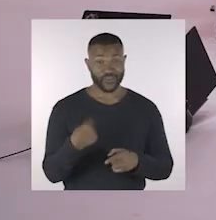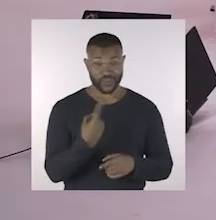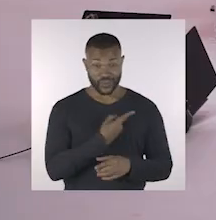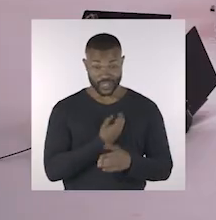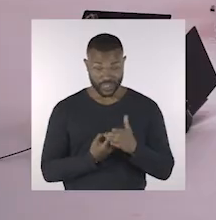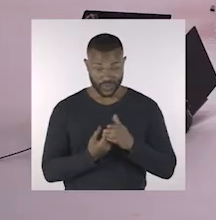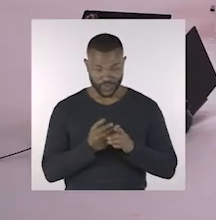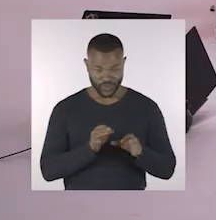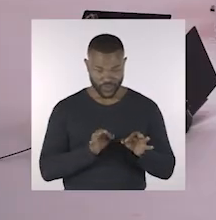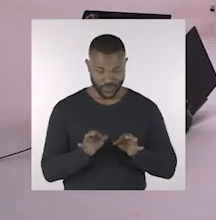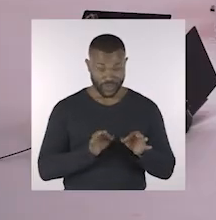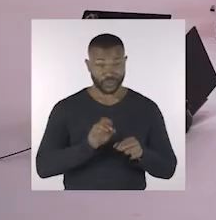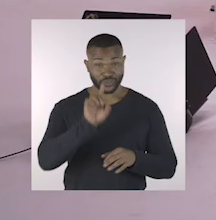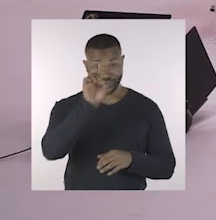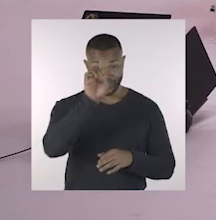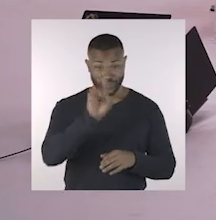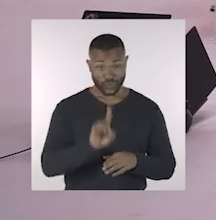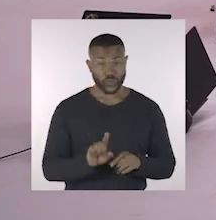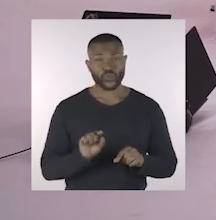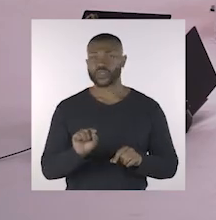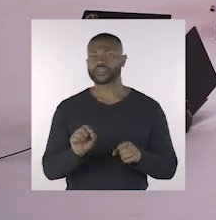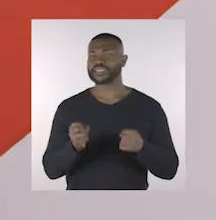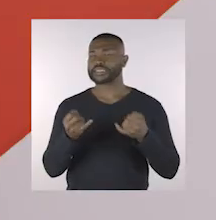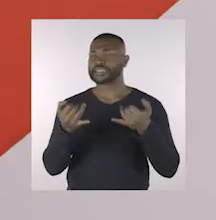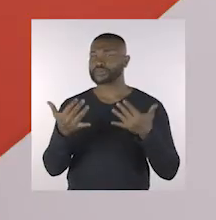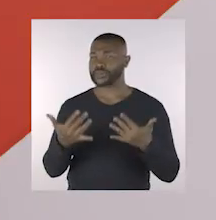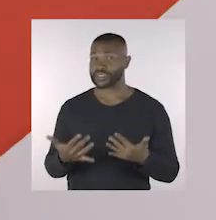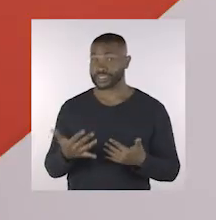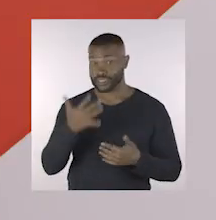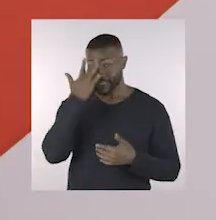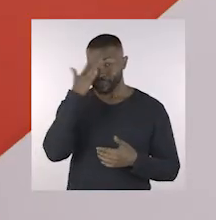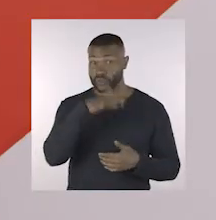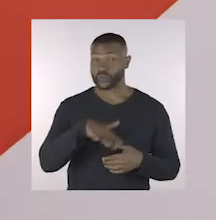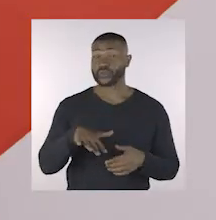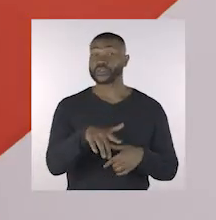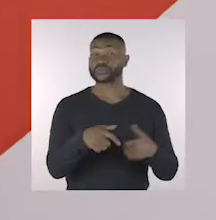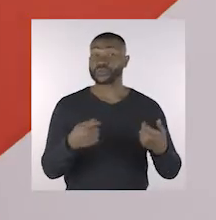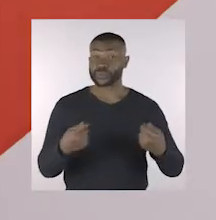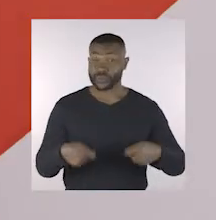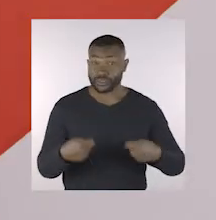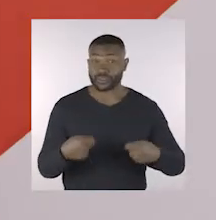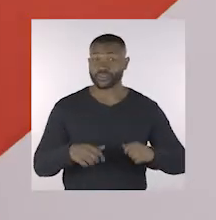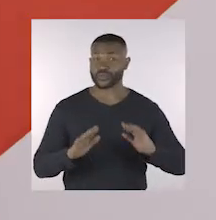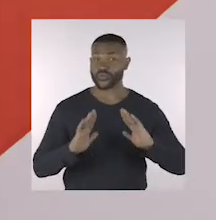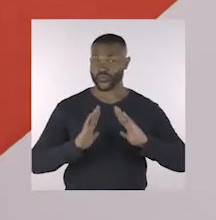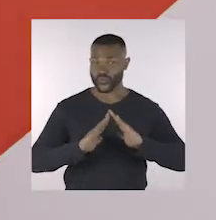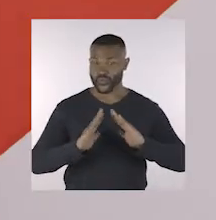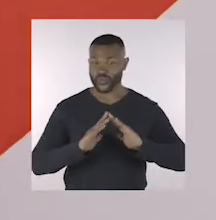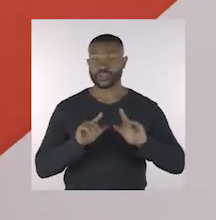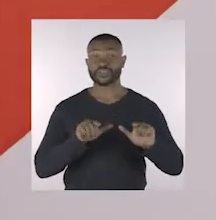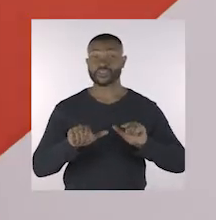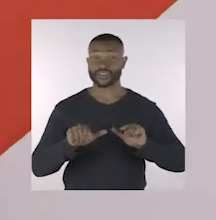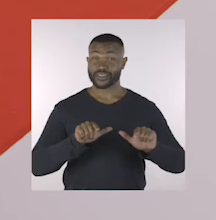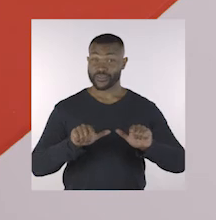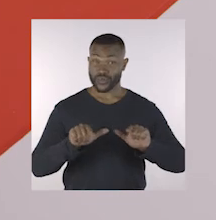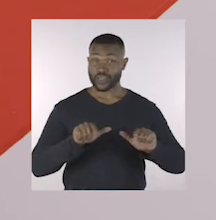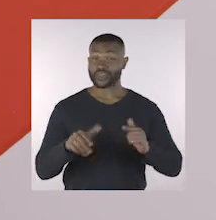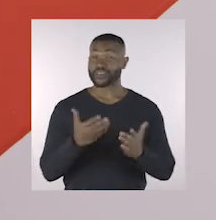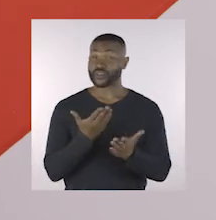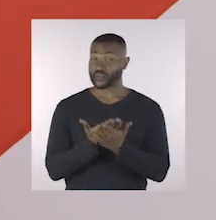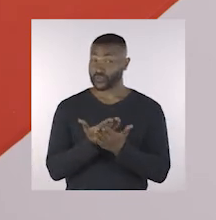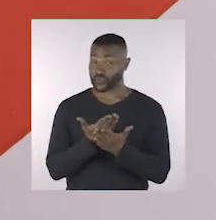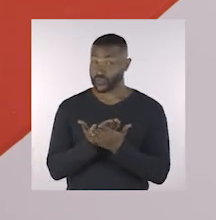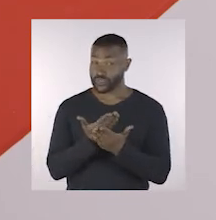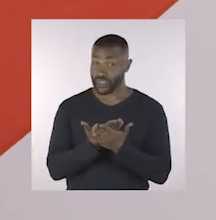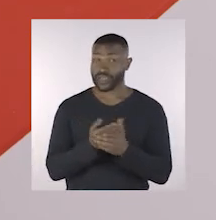periferia nós fizemos um plano diretor e que diz o seguinte as pessoas precisam morar trabalhar